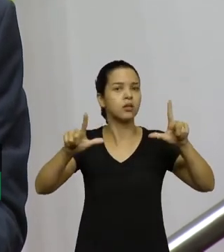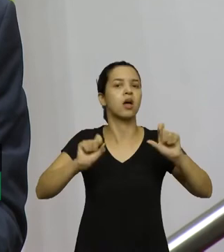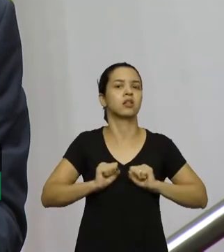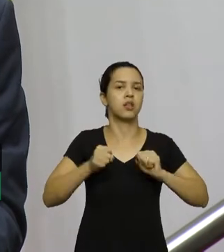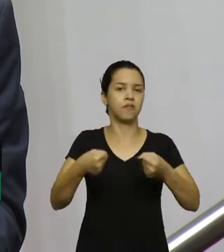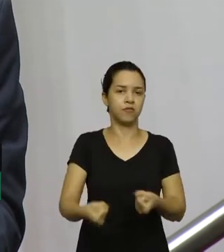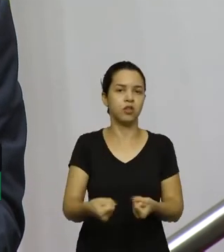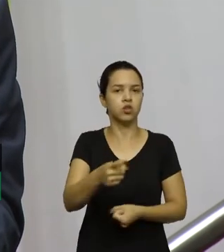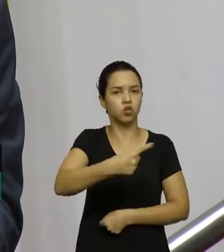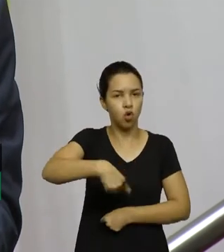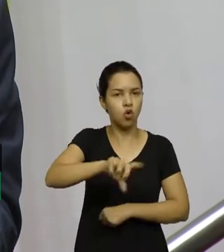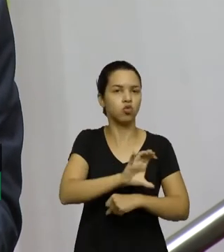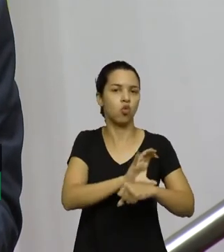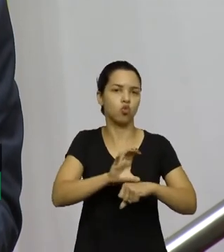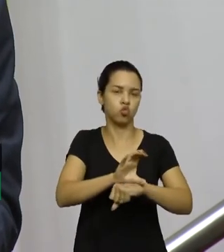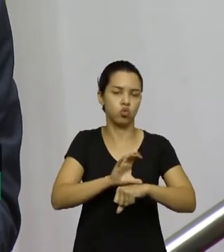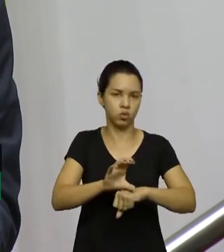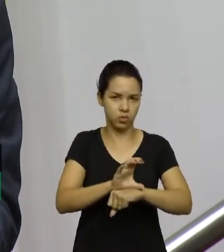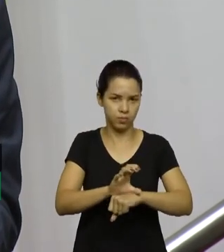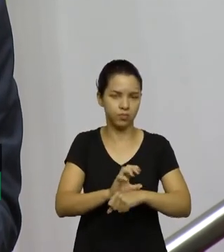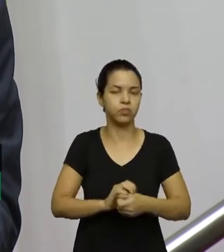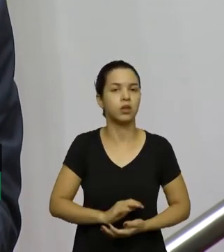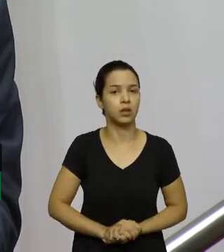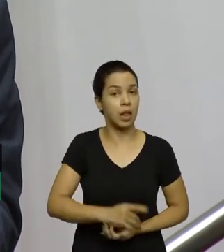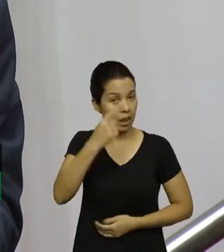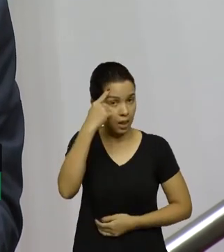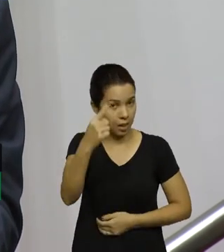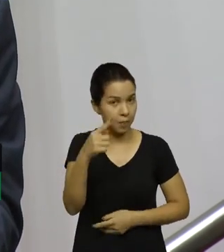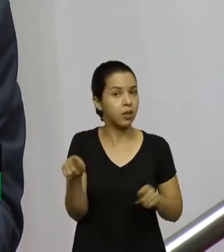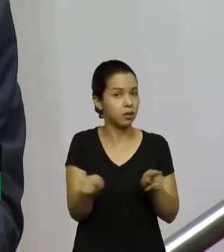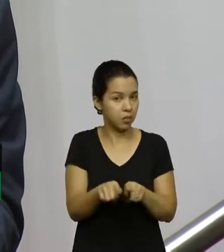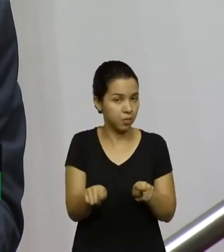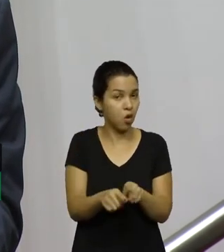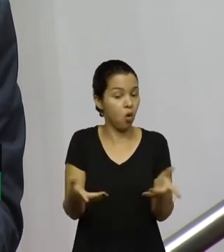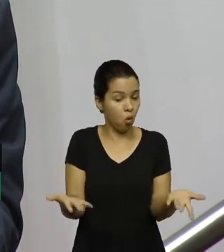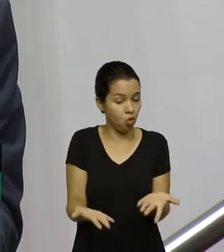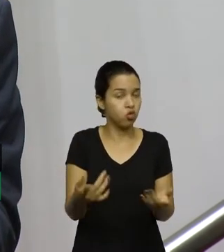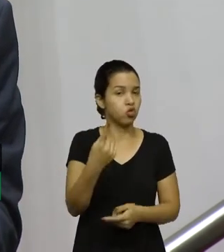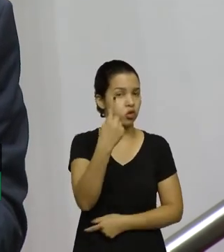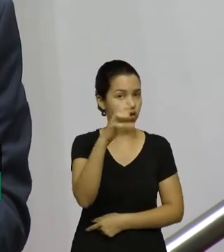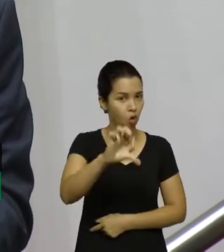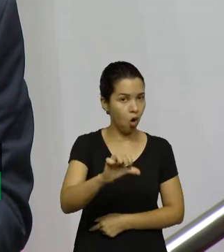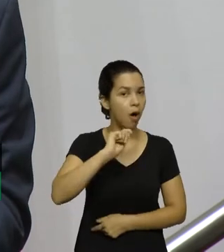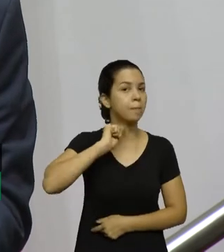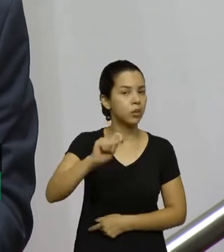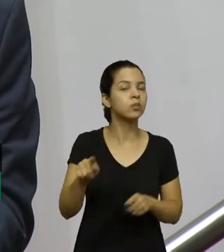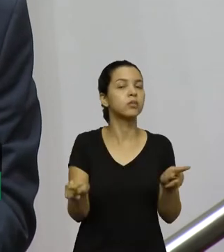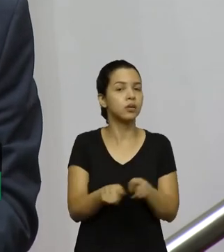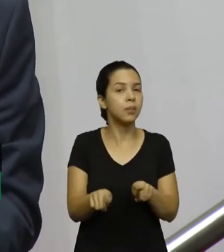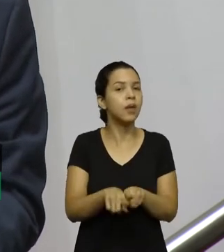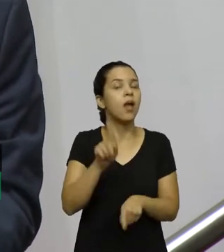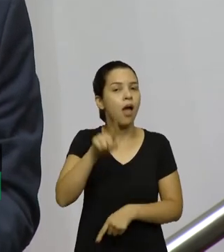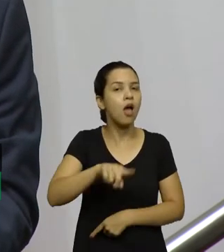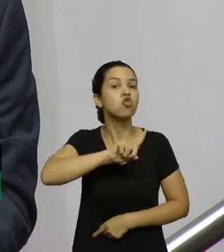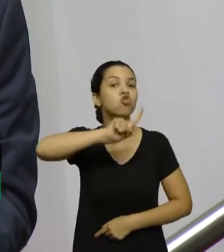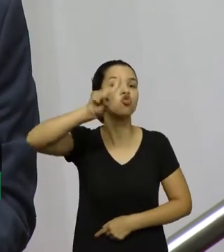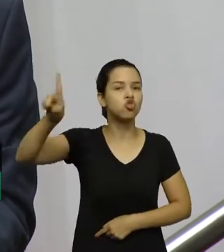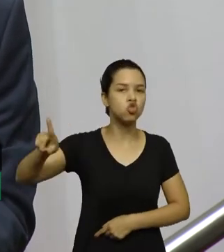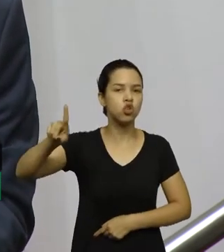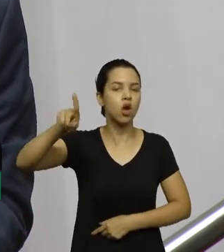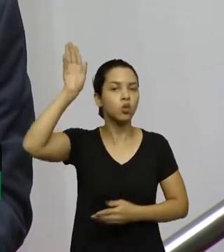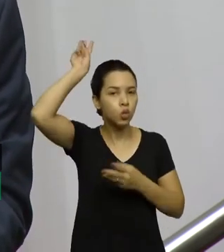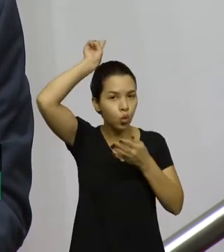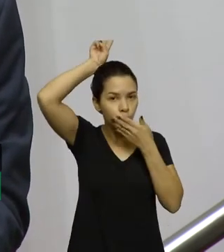nossa Constituição. Vale lembrar que hoje, dia 19 de abril, também é dia do índio